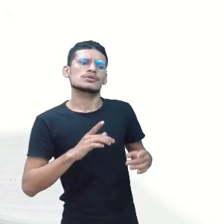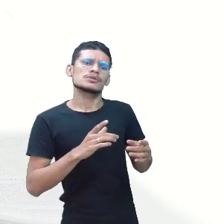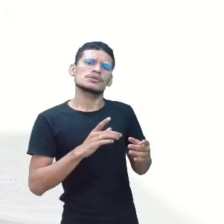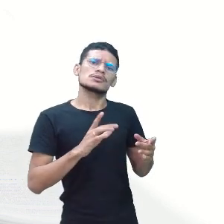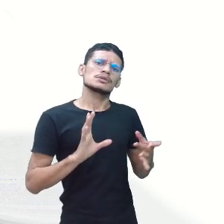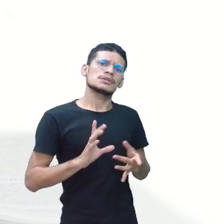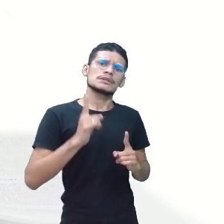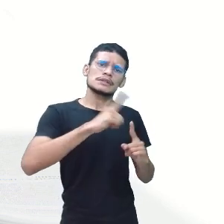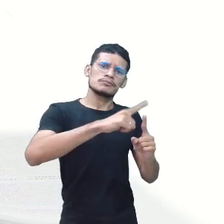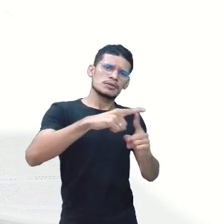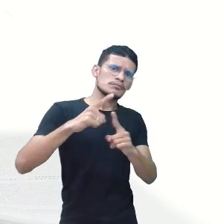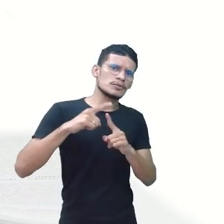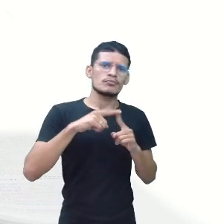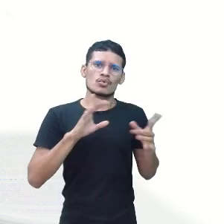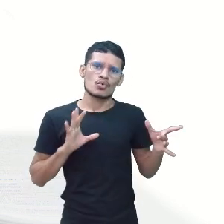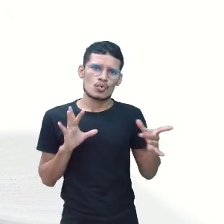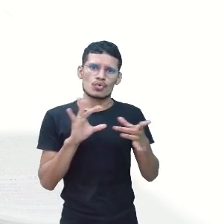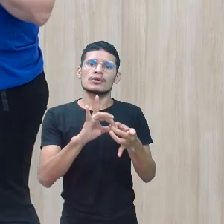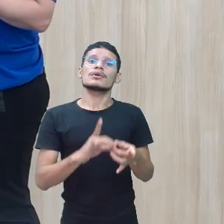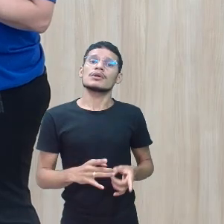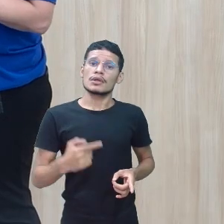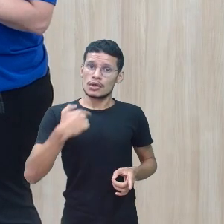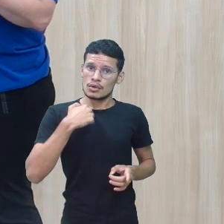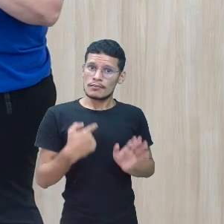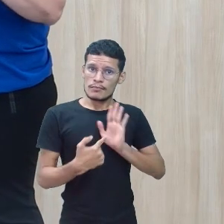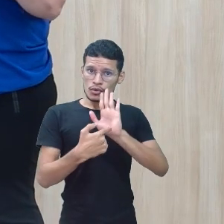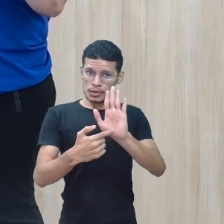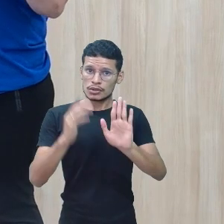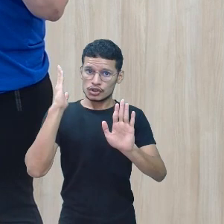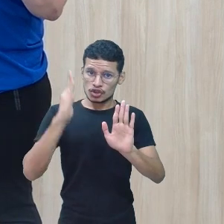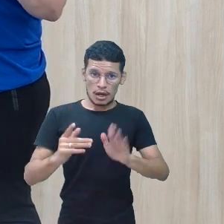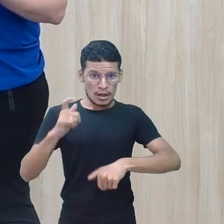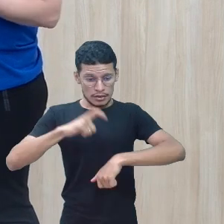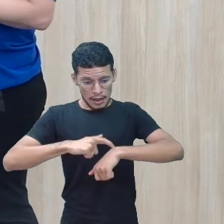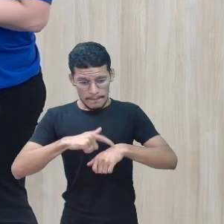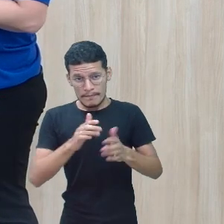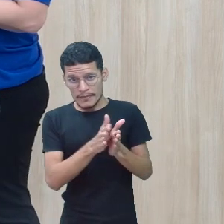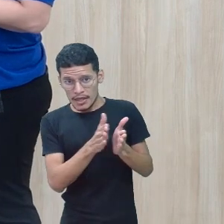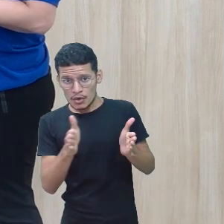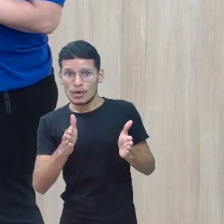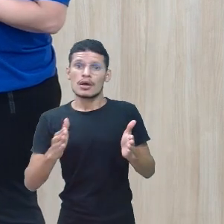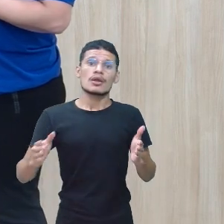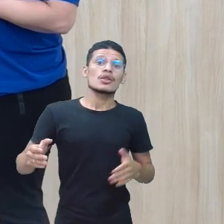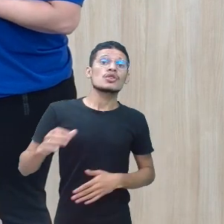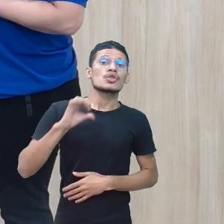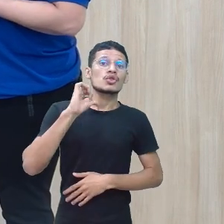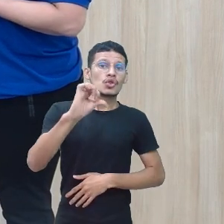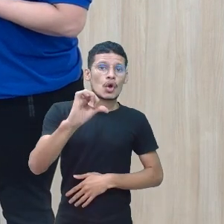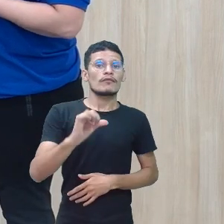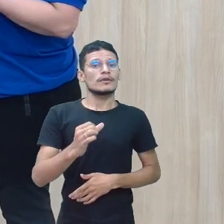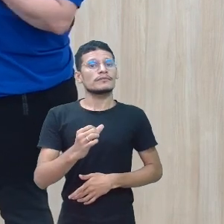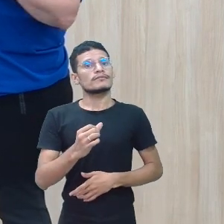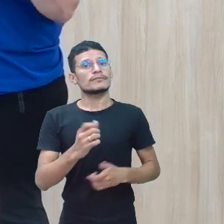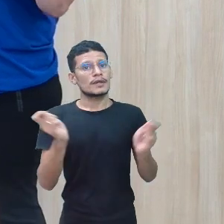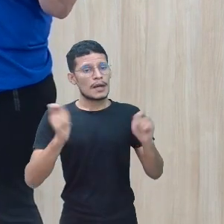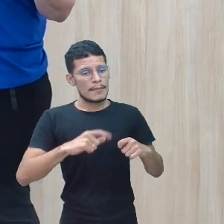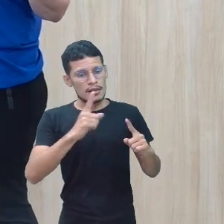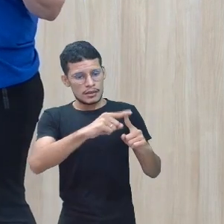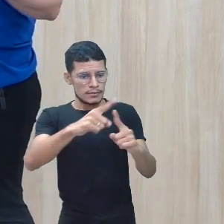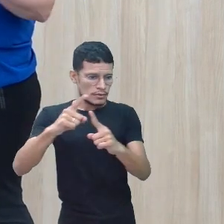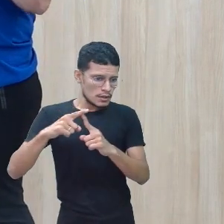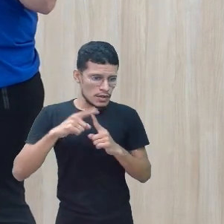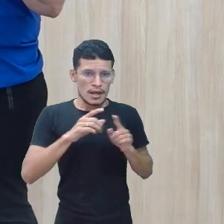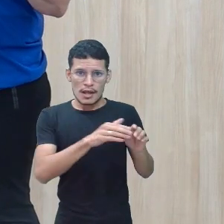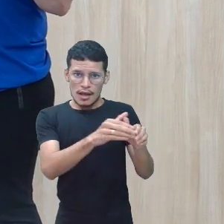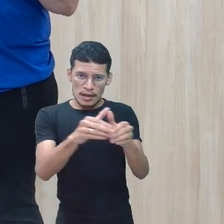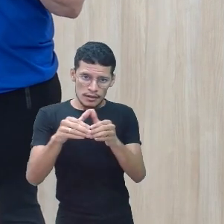e eu já estou mostrando para vocês, nesse tempinho, 9 expressões, né? Classes